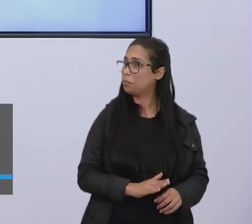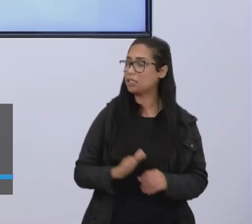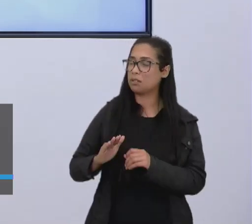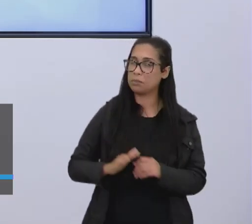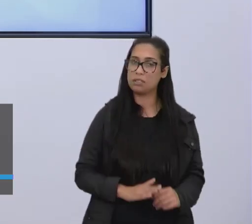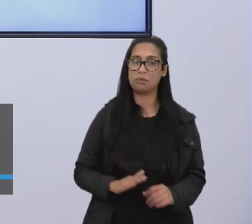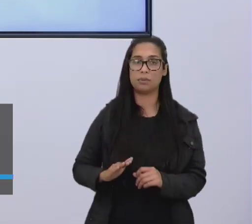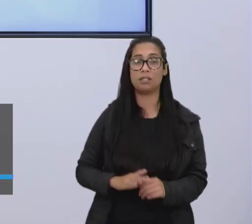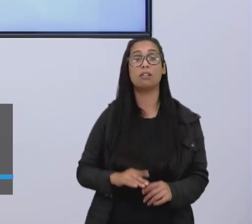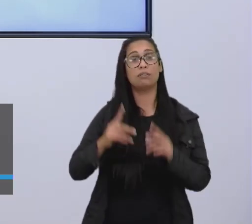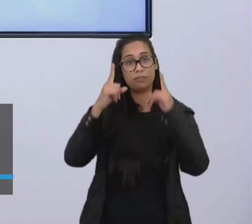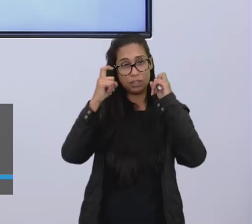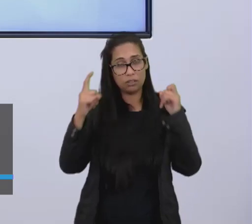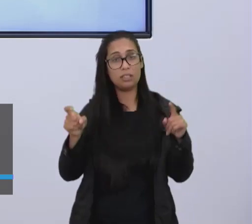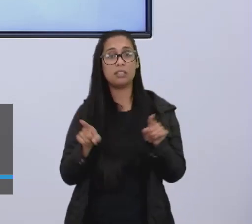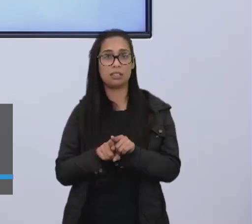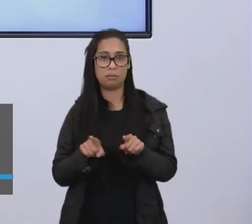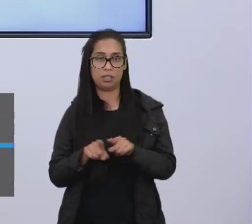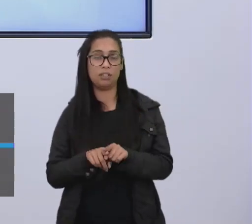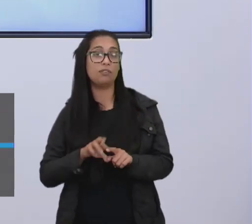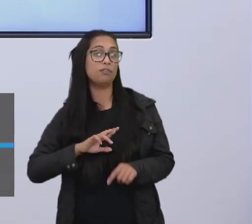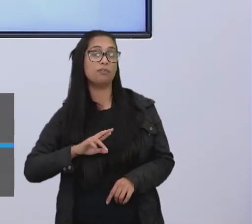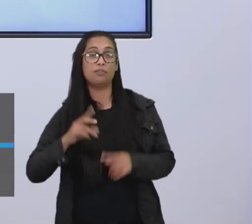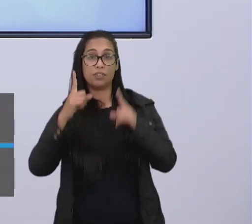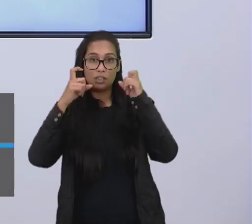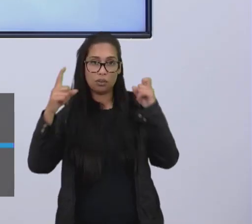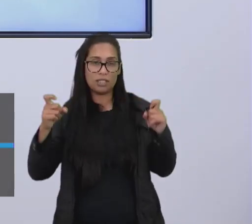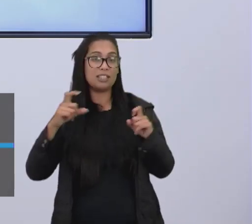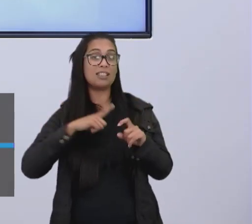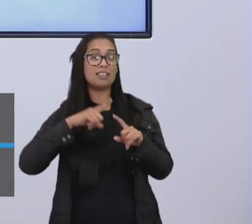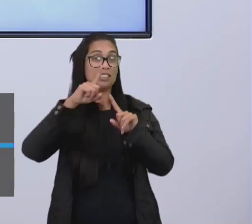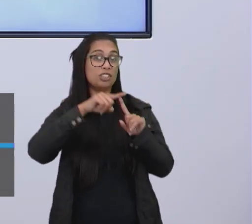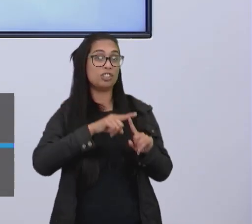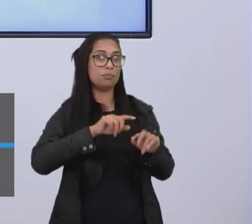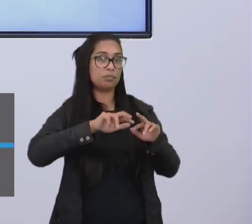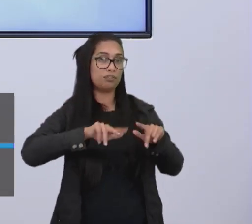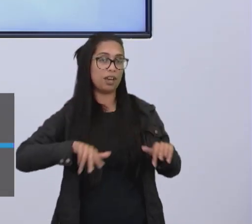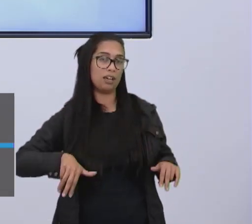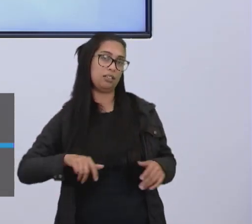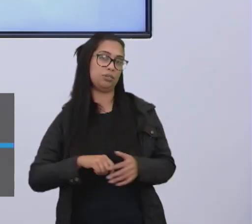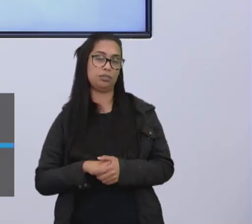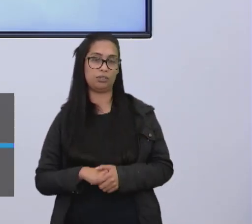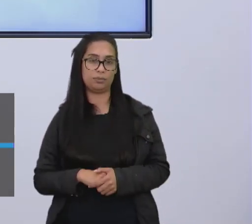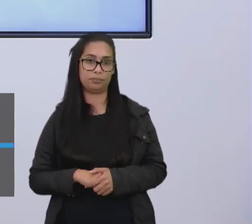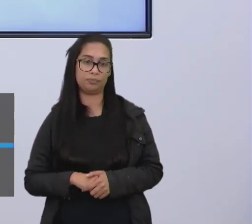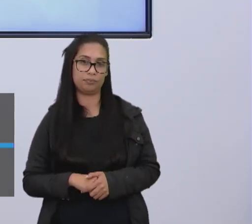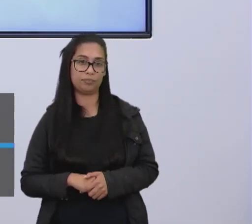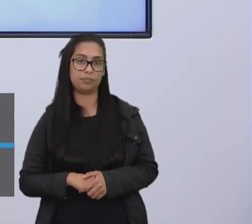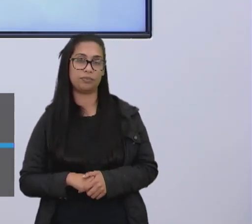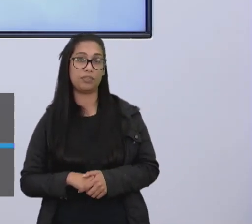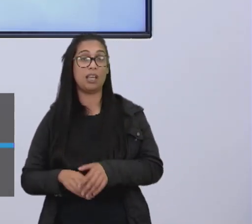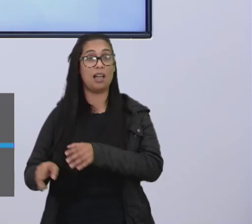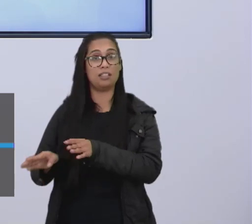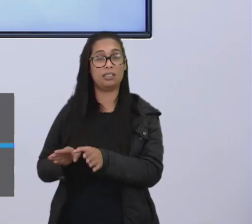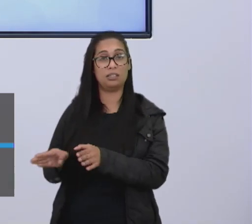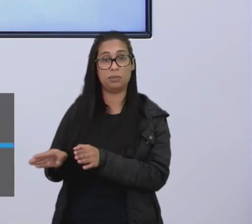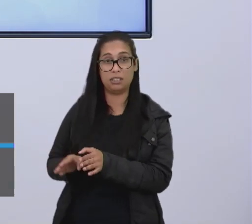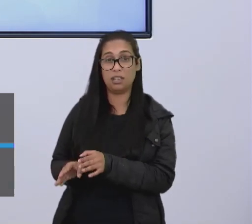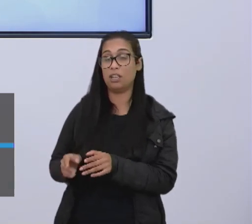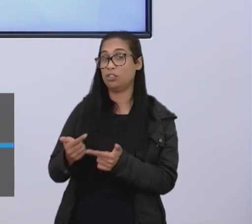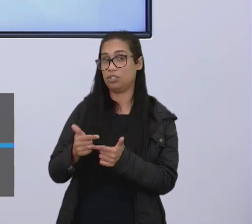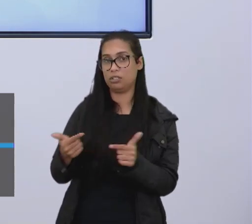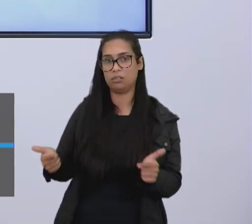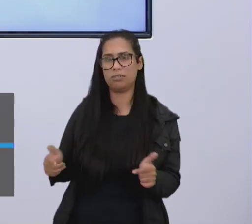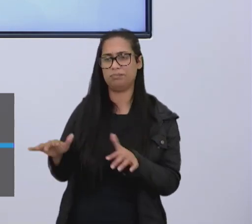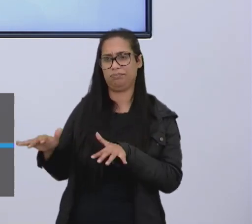tipo de violência e que não exista outro tipo de violência, você ser seguido no mercado, você não ter acesso a certas coisas, as pessoas te olharem